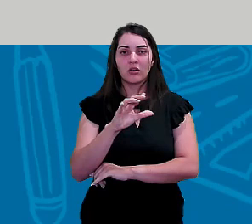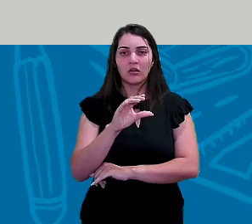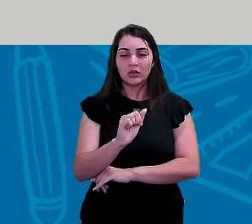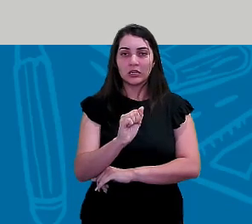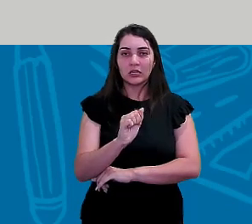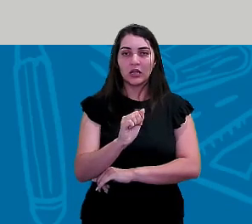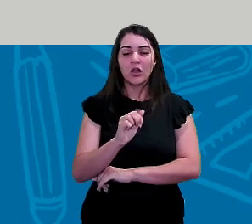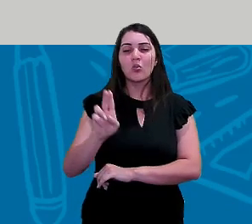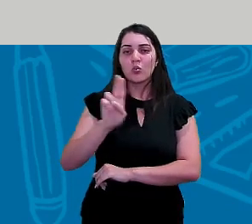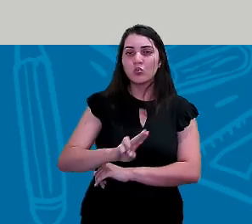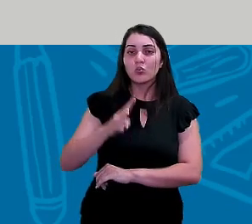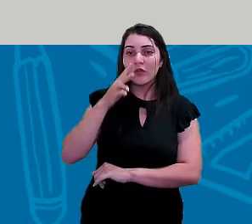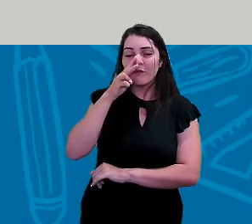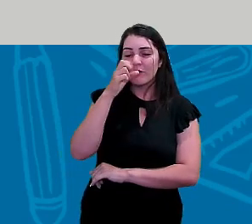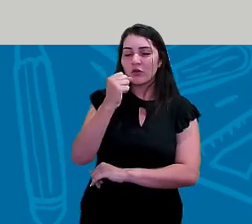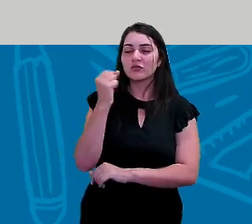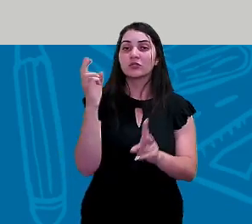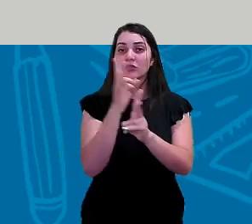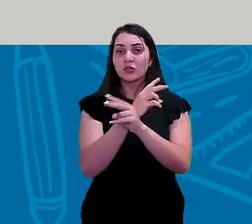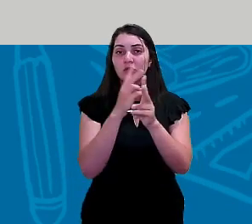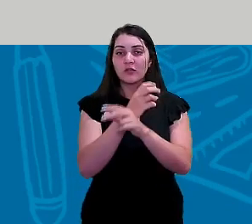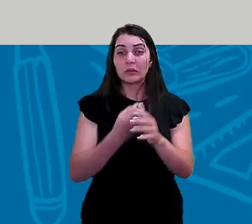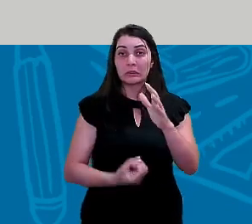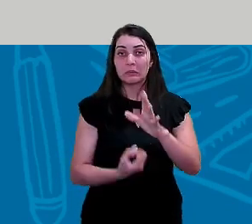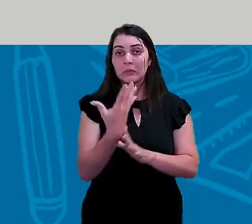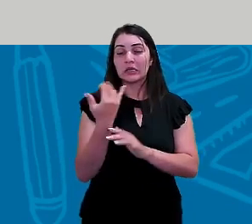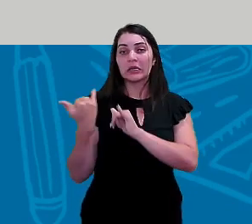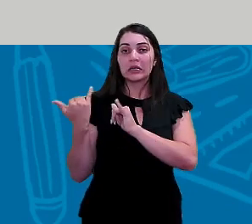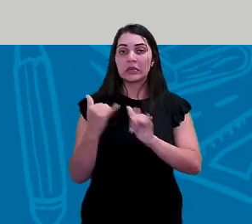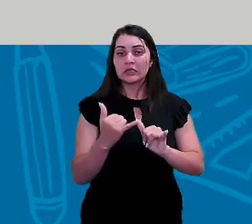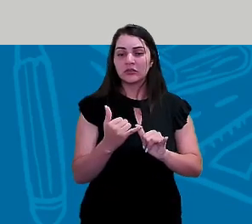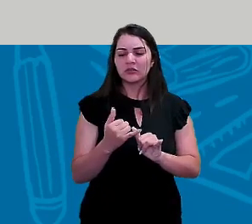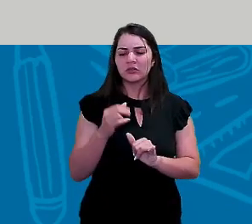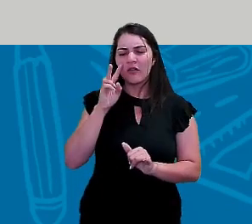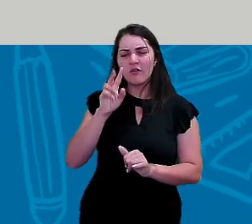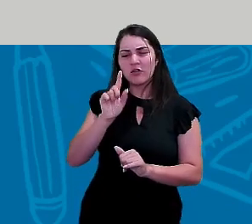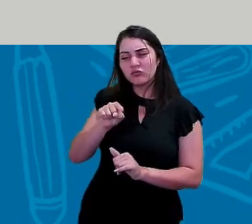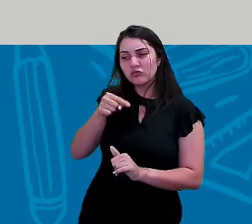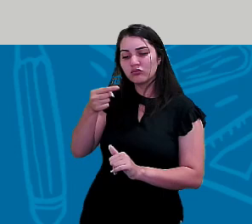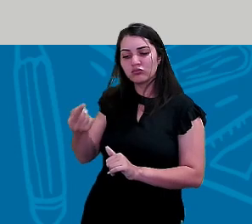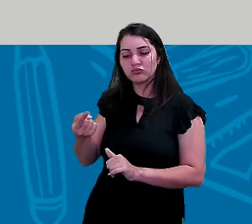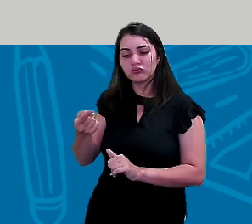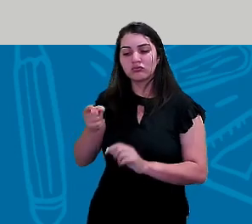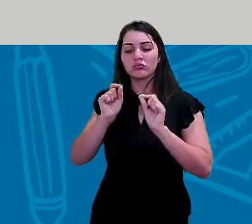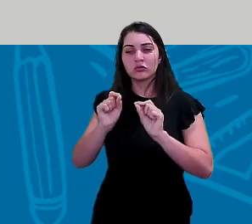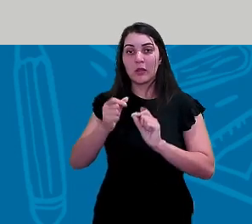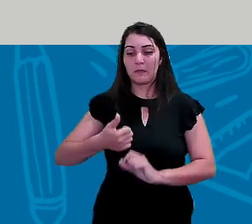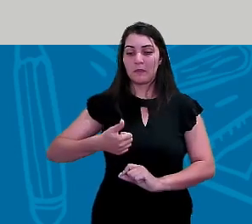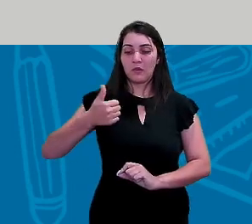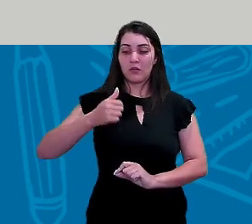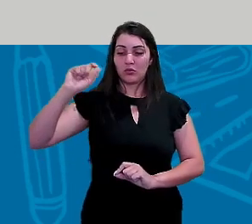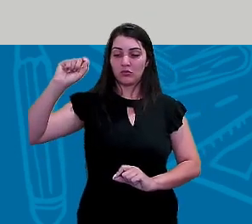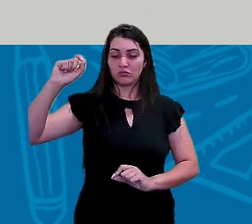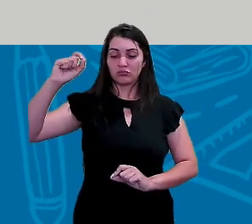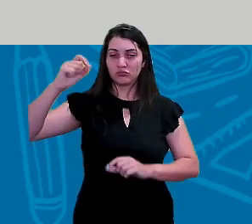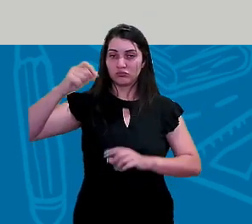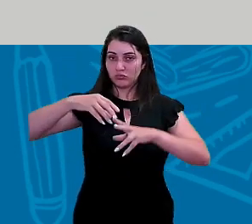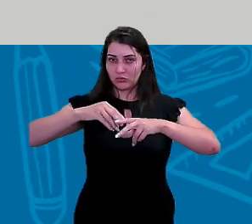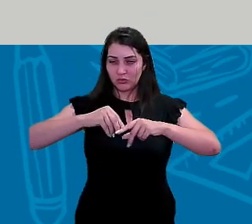a força do vento para produzir energia. Agora veja o outro lado. Primeiro, o solo, totalmente